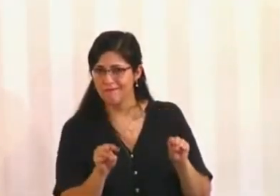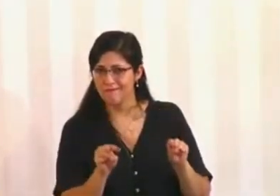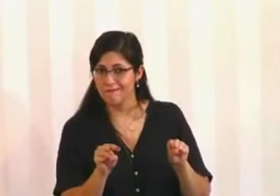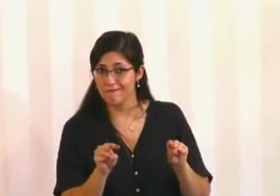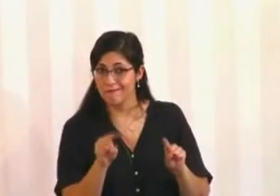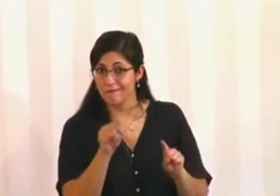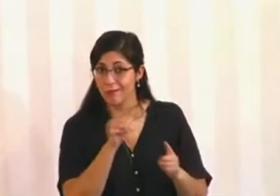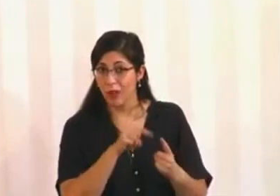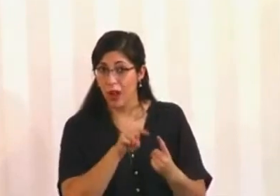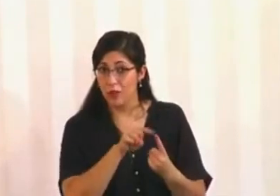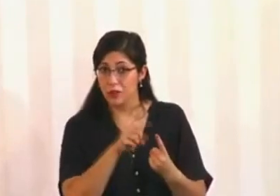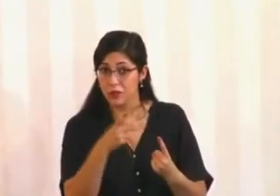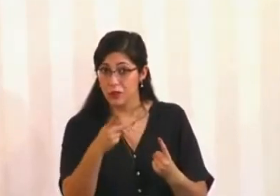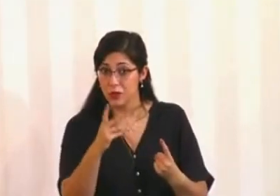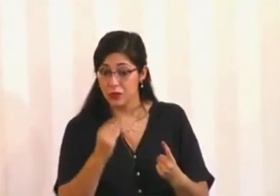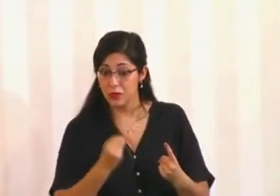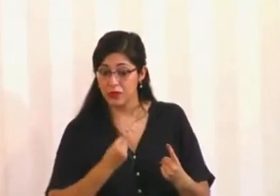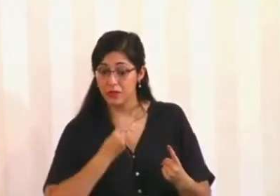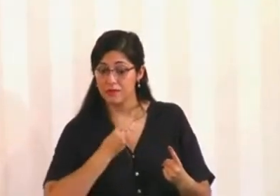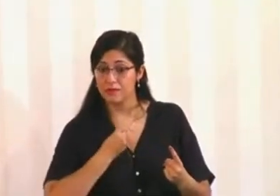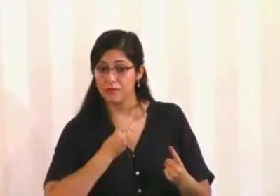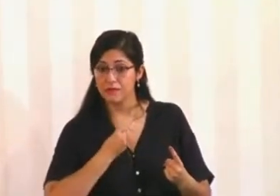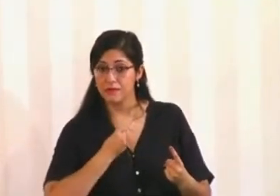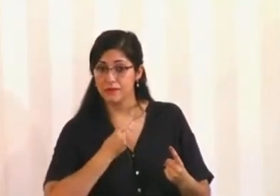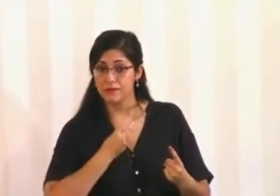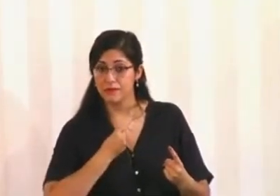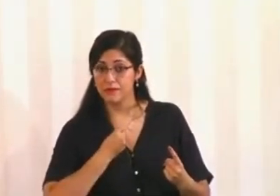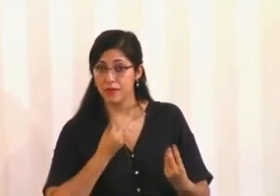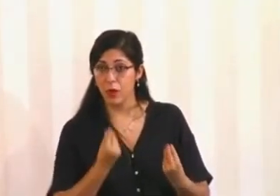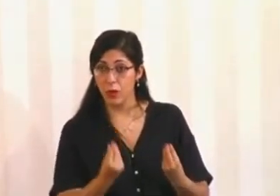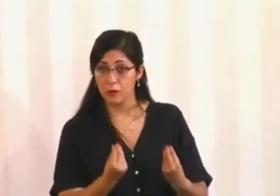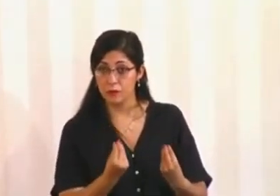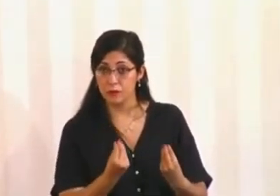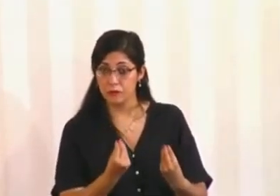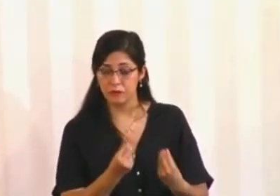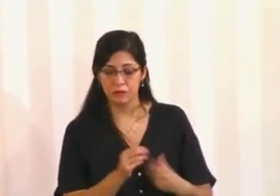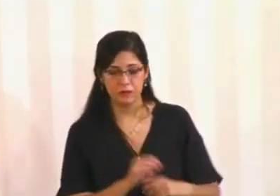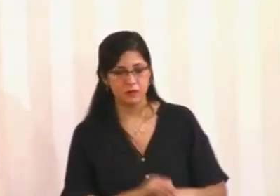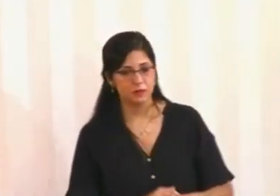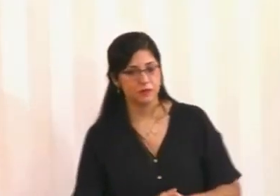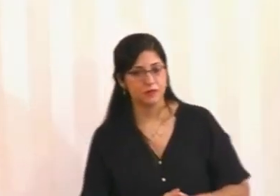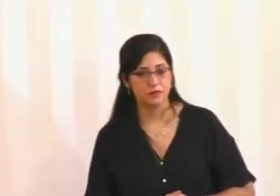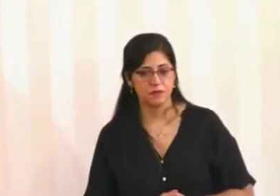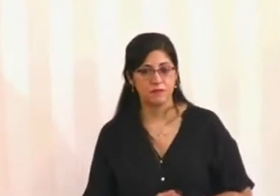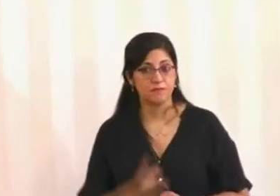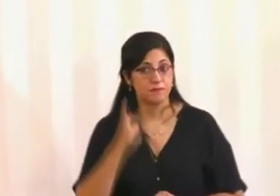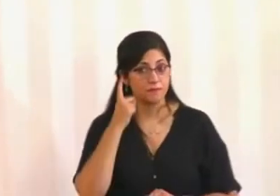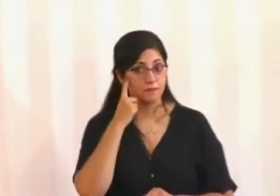Aqui aonde, pastor? Neste momento da sua história.